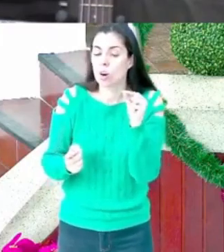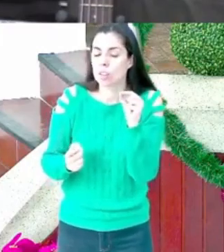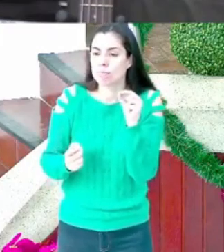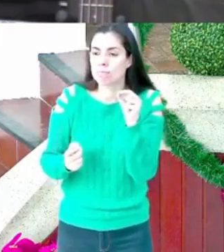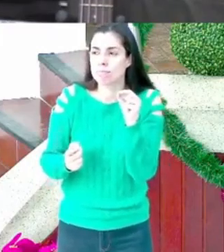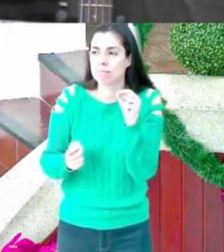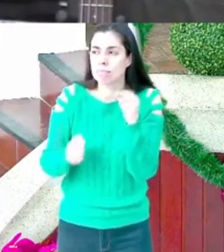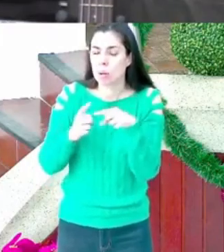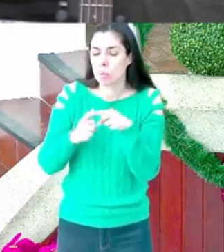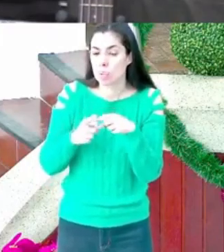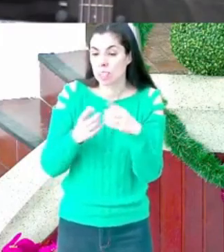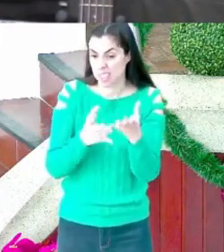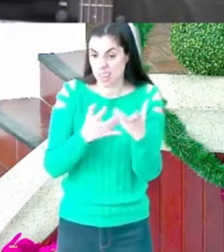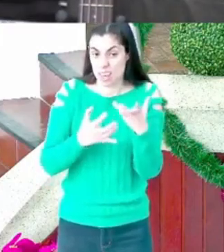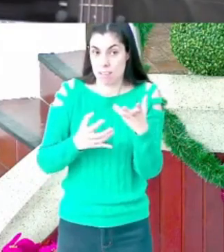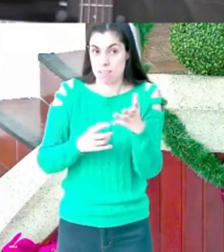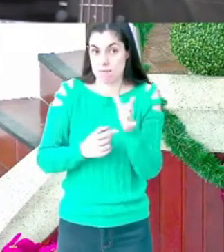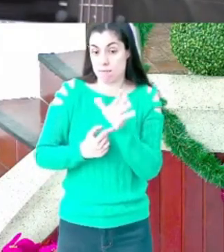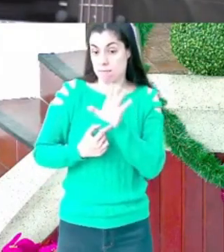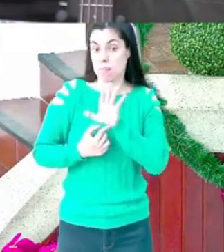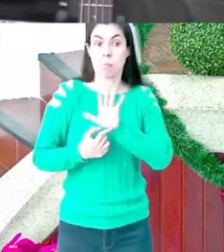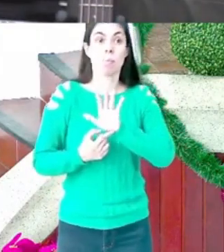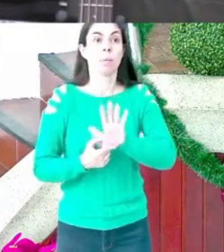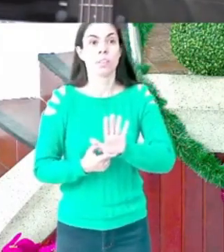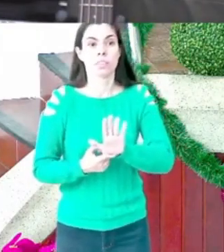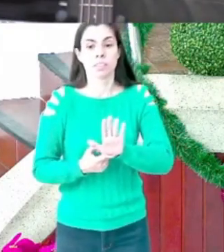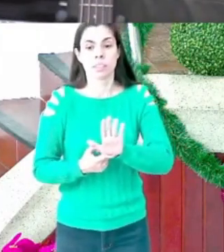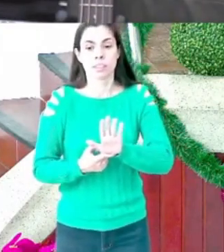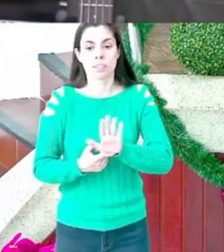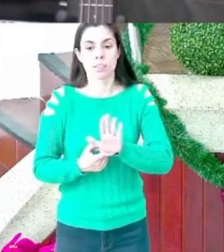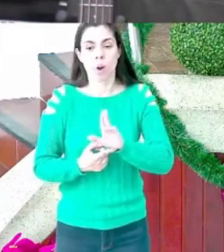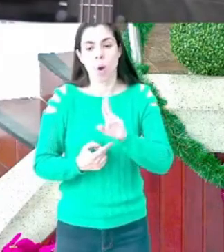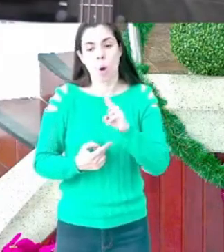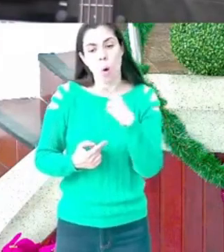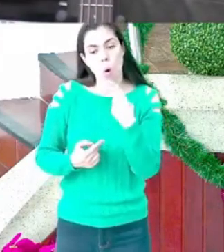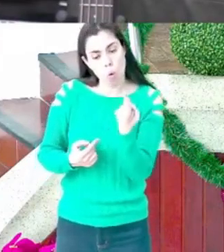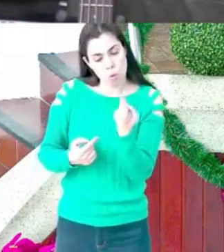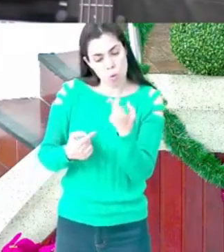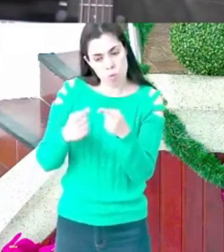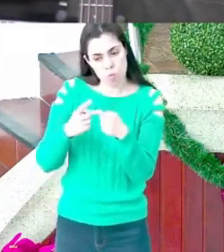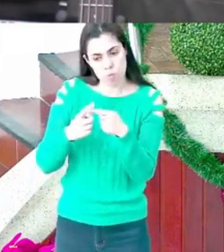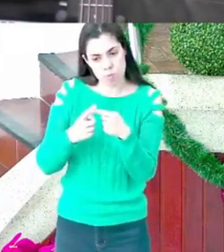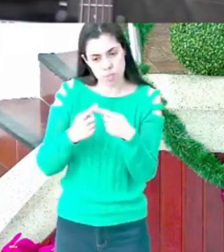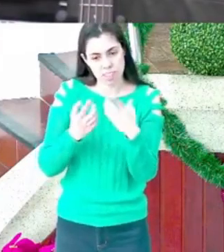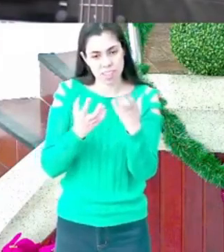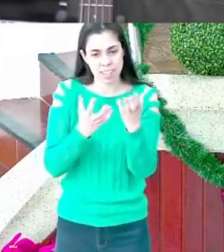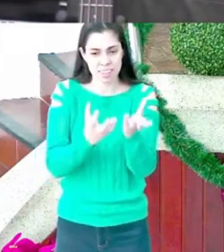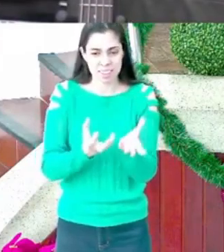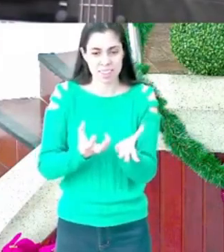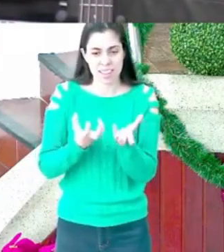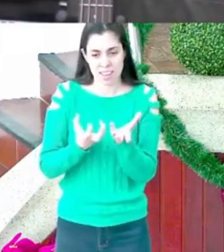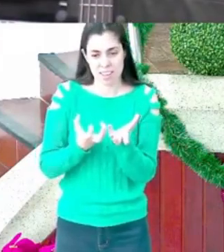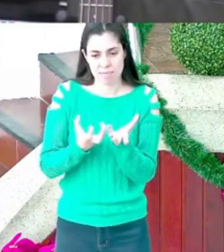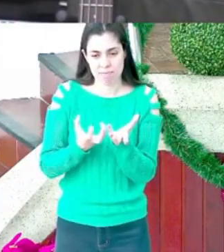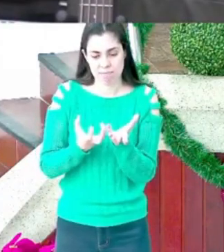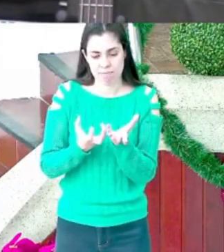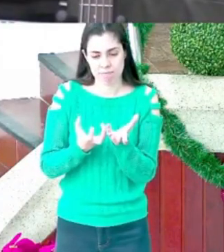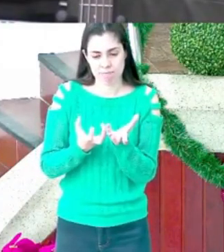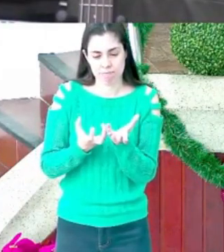da igreja. O princípio ensinado por Jesus